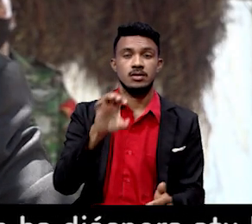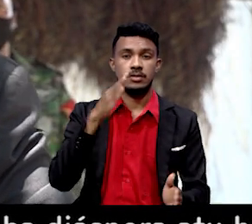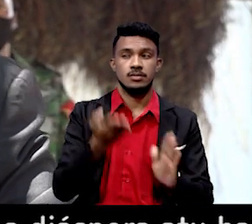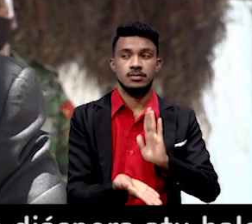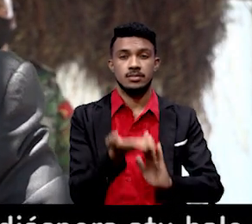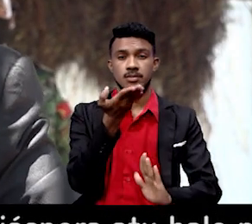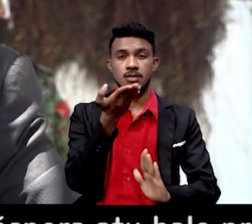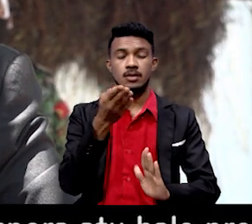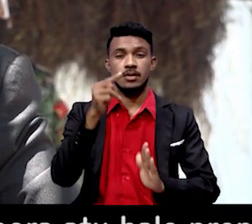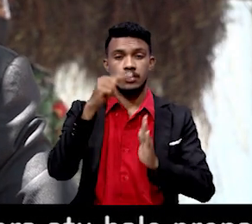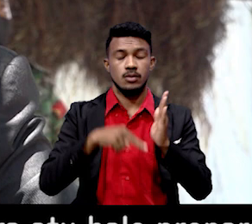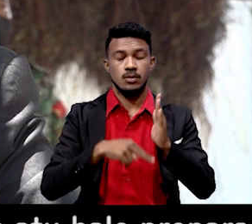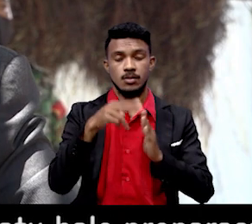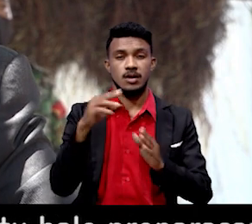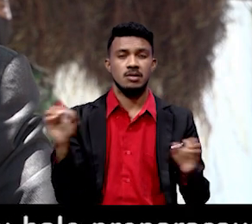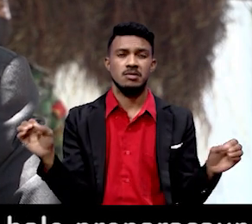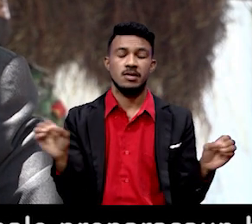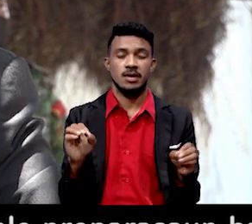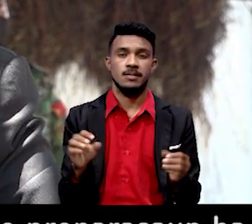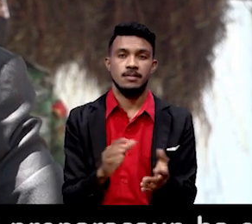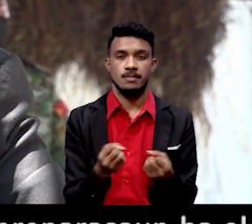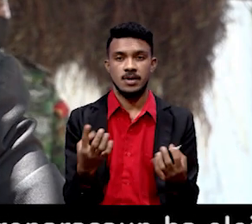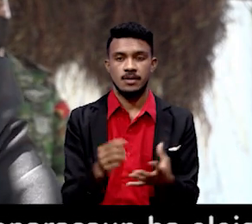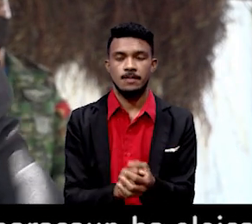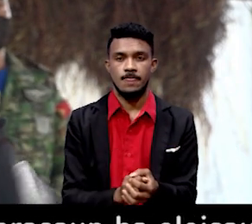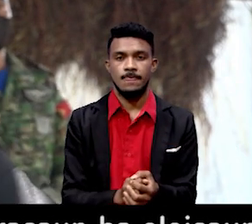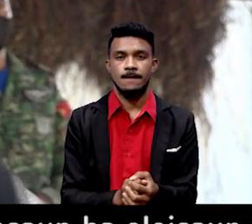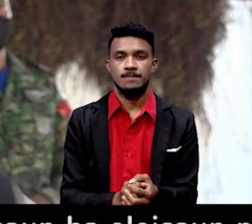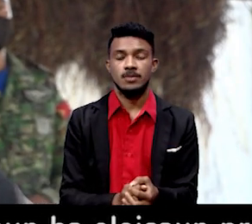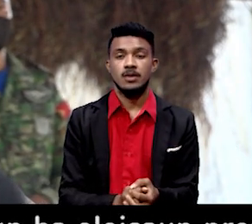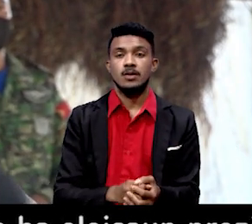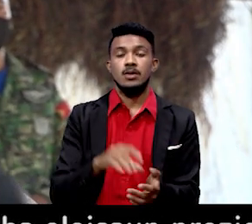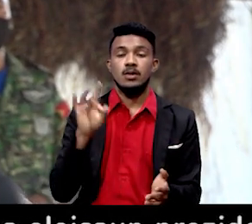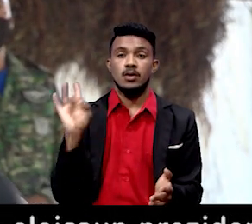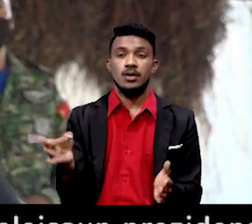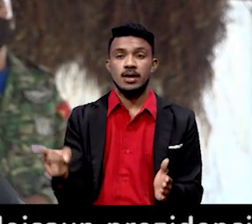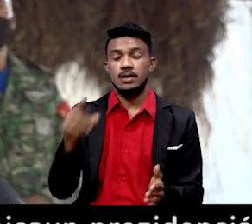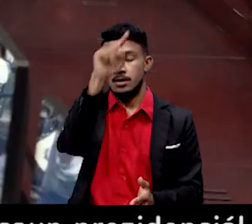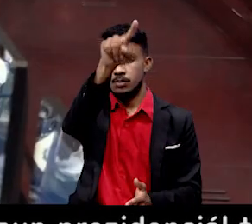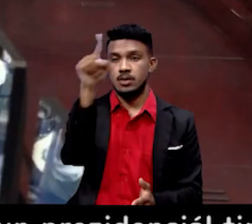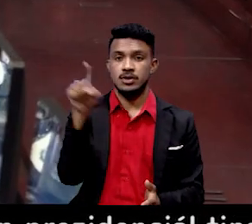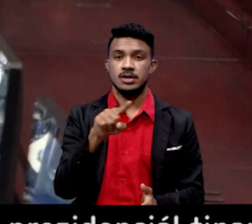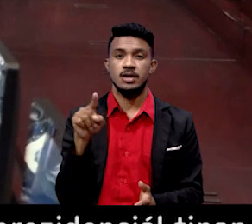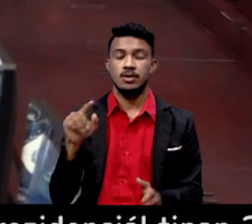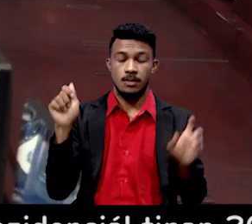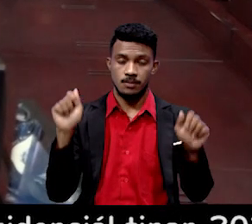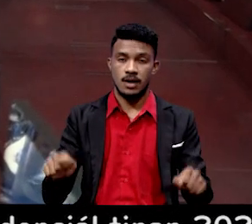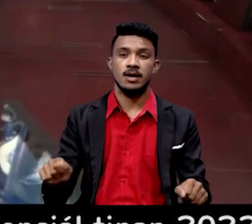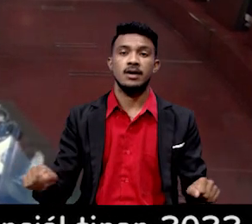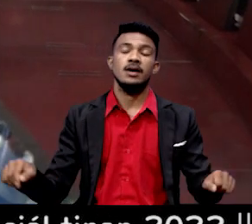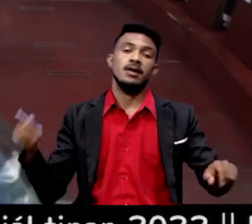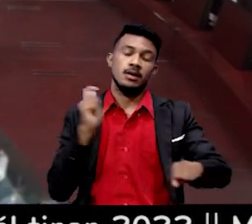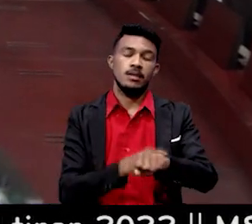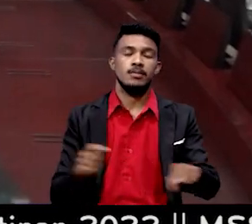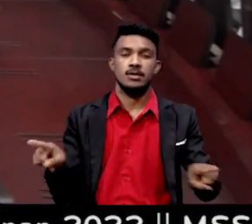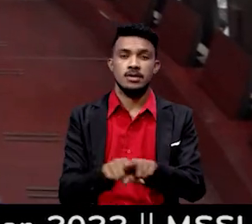não fixa. Aí bem, se aí te dizem 80%, nem pelo tamanho normaliza, primeira coisa que normalização